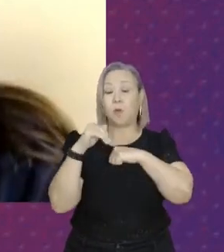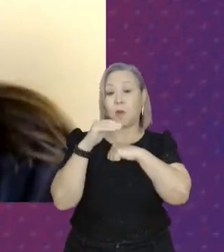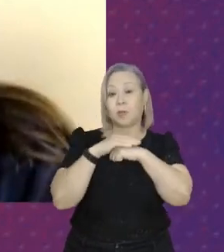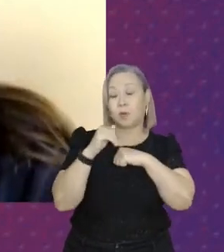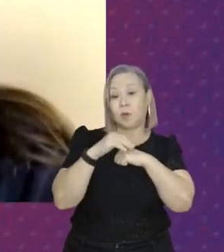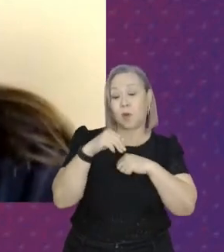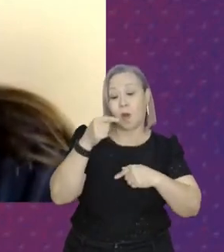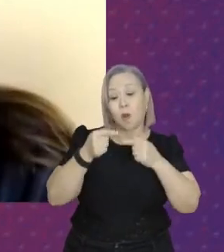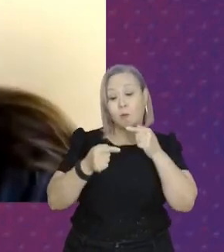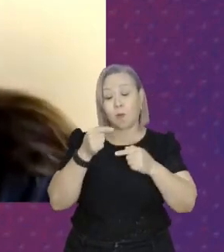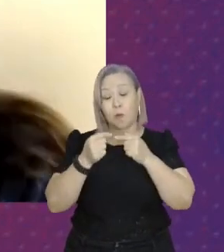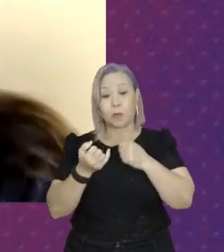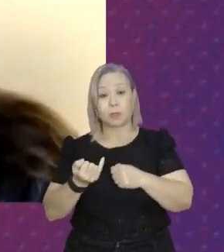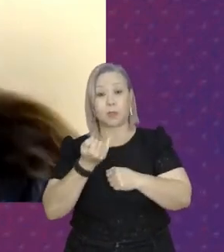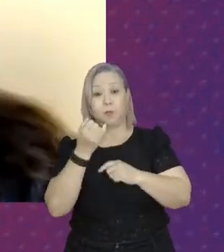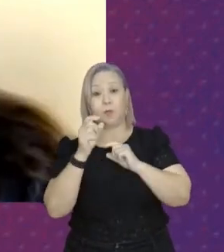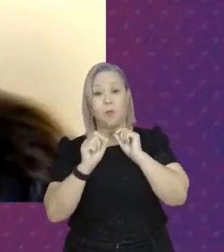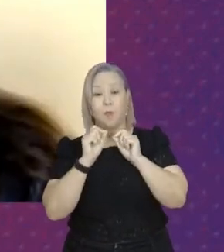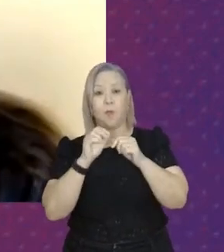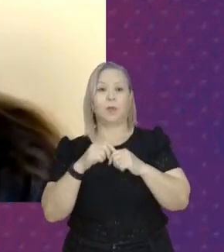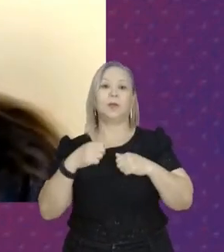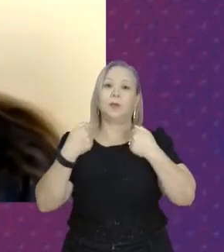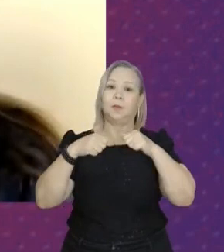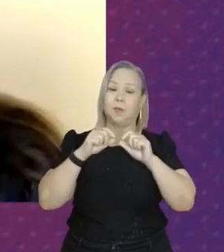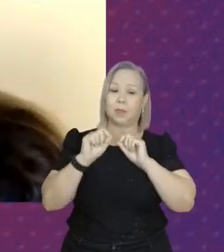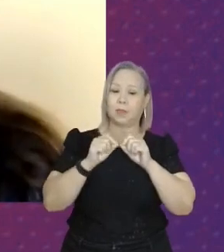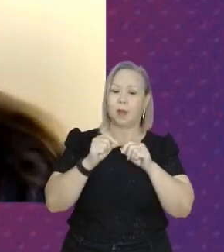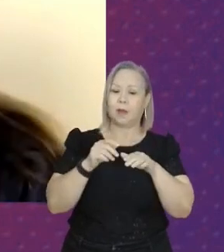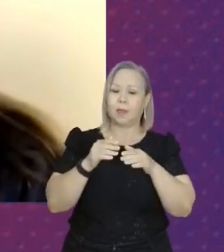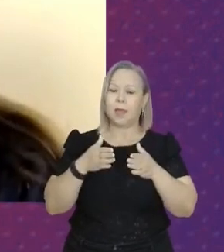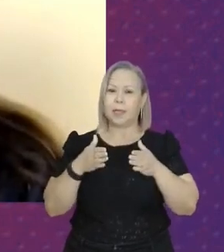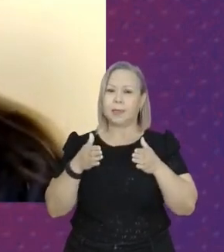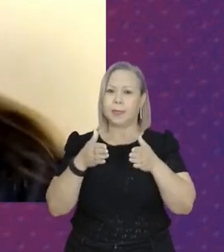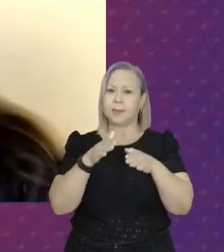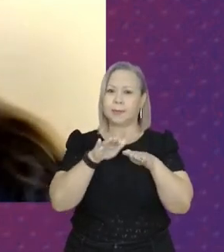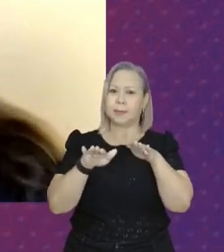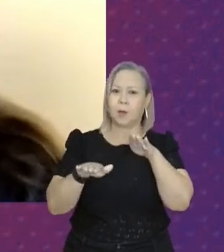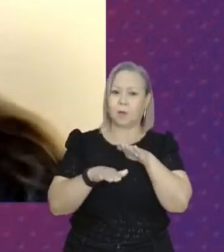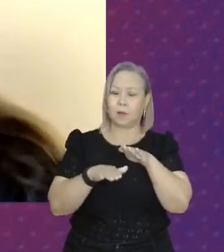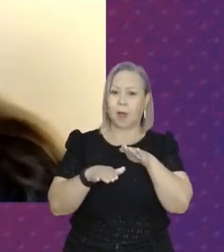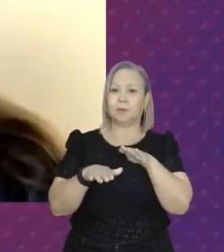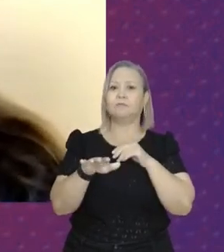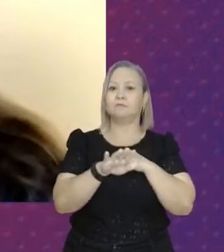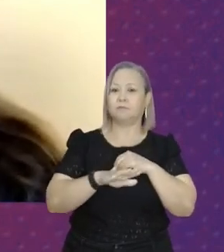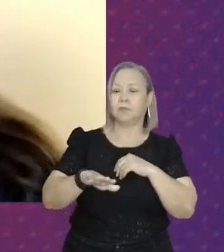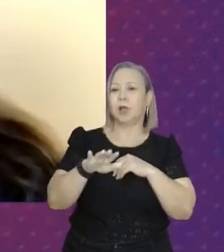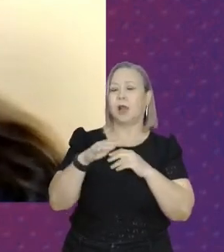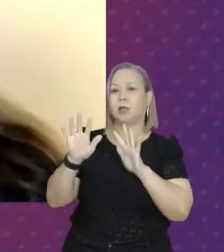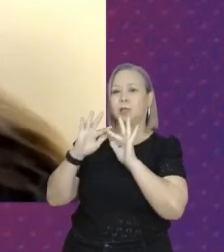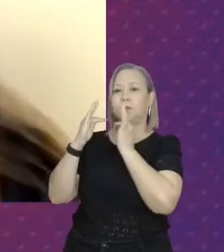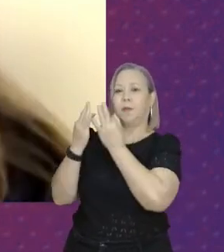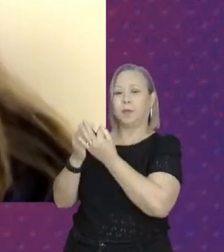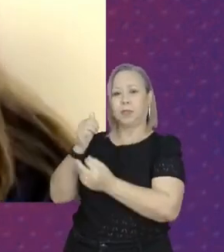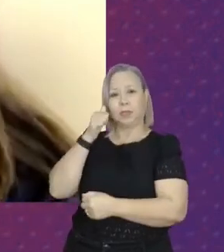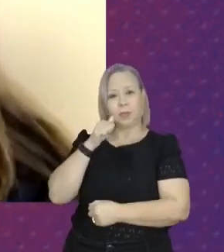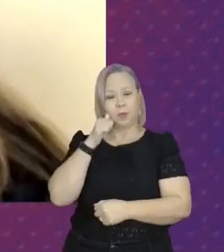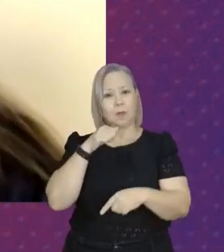era uma política importante que incidia, inclusive, nessa desigualdade entre as famílias, entre as